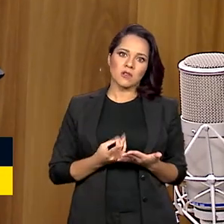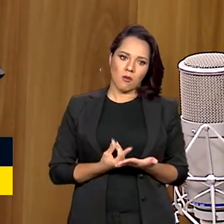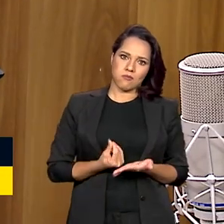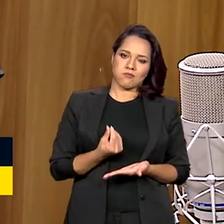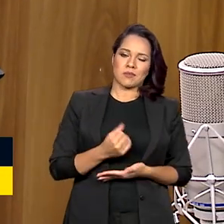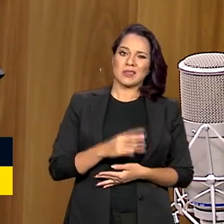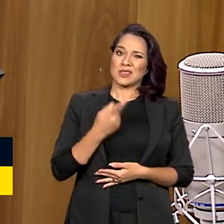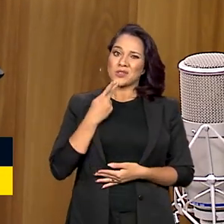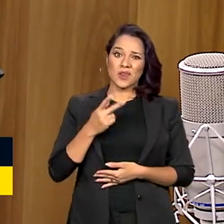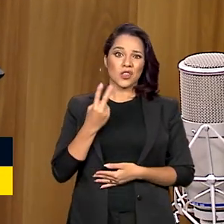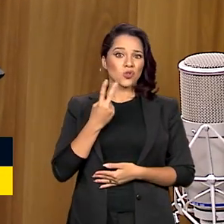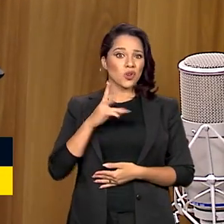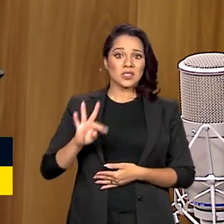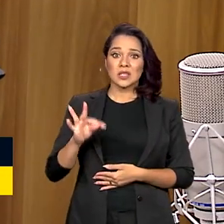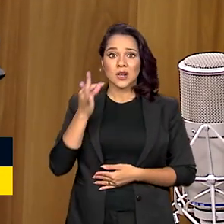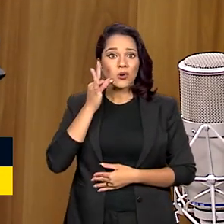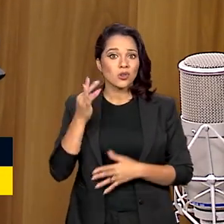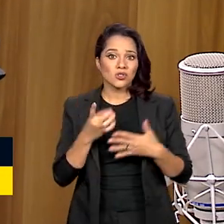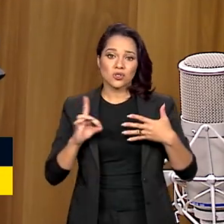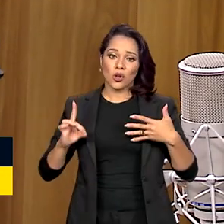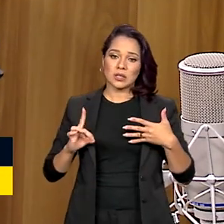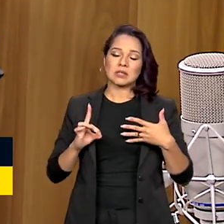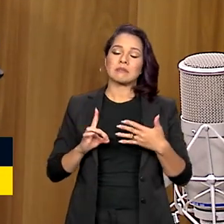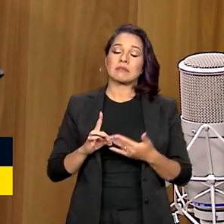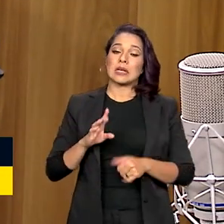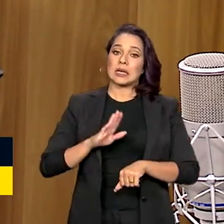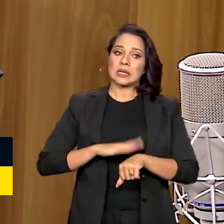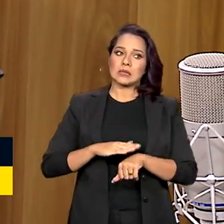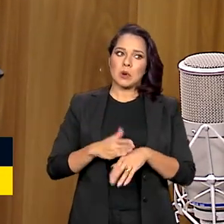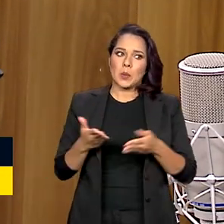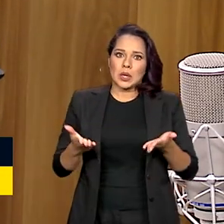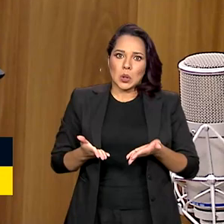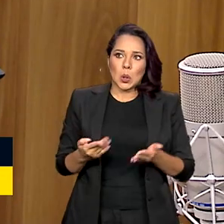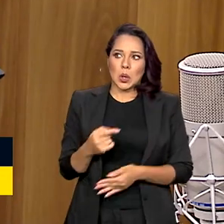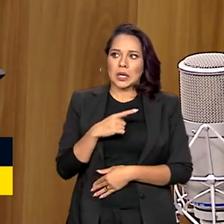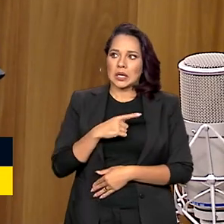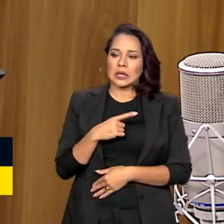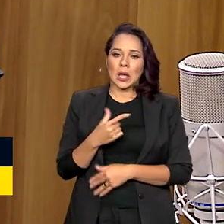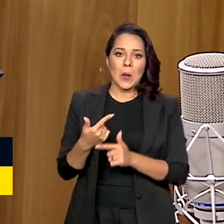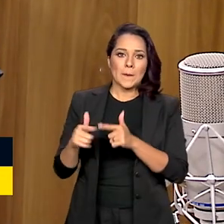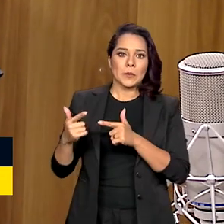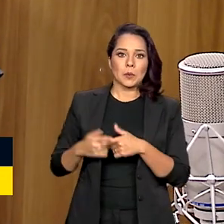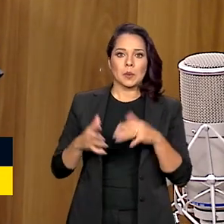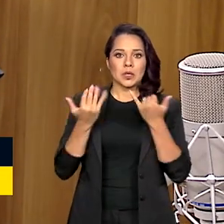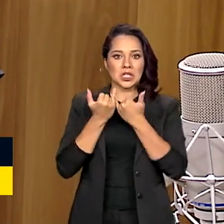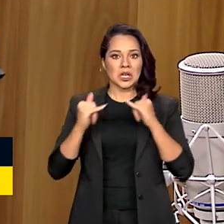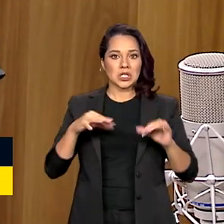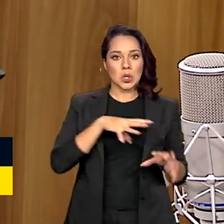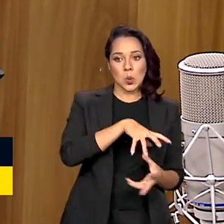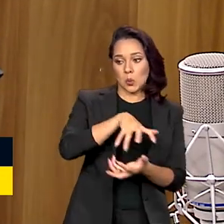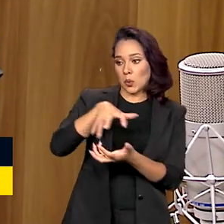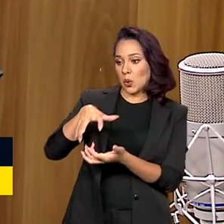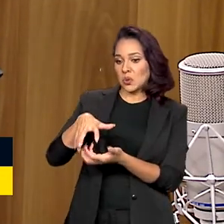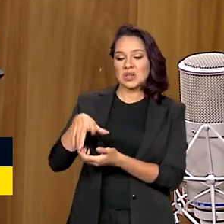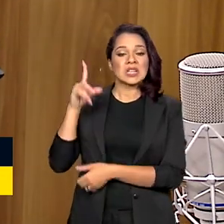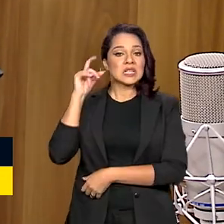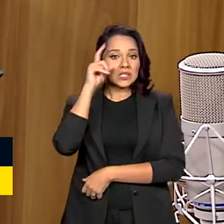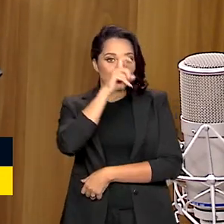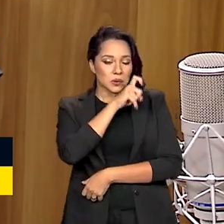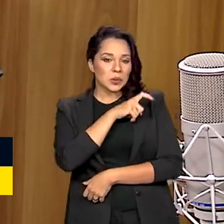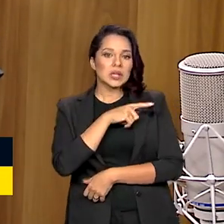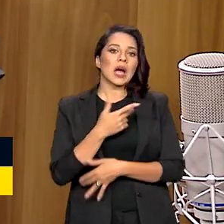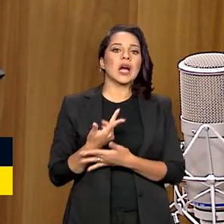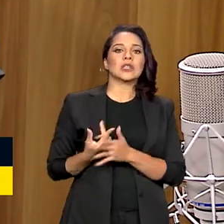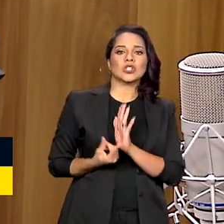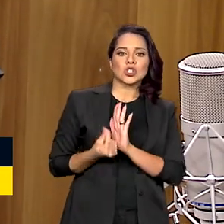se fala em US$2 trilhões. E nesse momento que você tem aí uma crise energética global, uma dificuldade dos